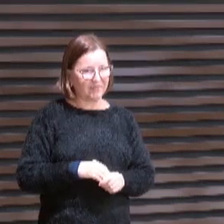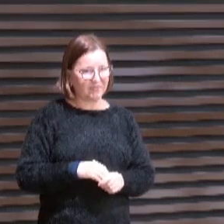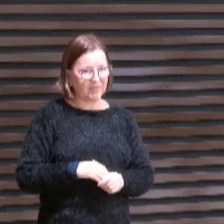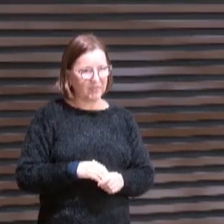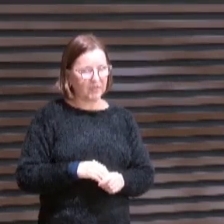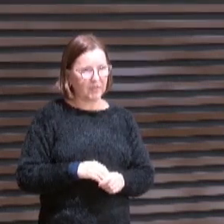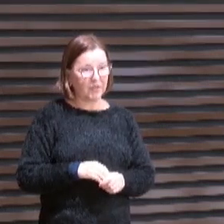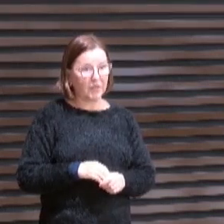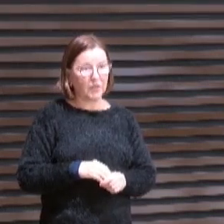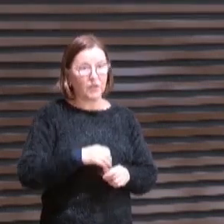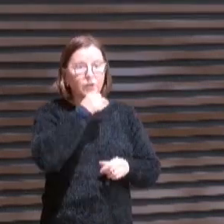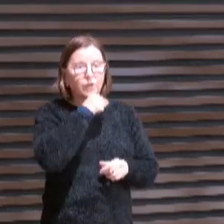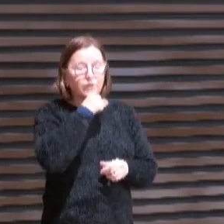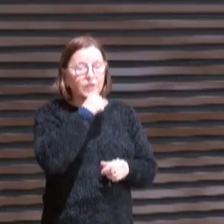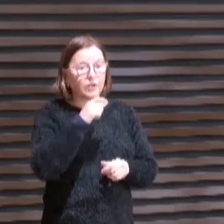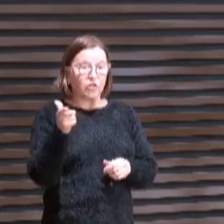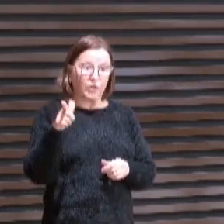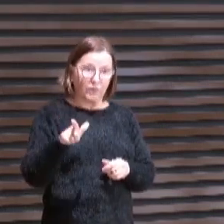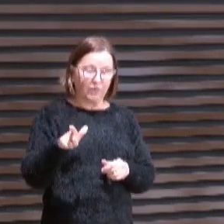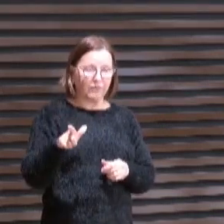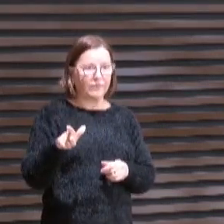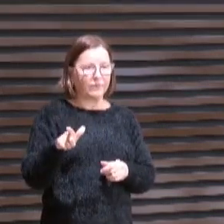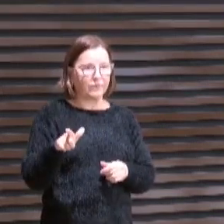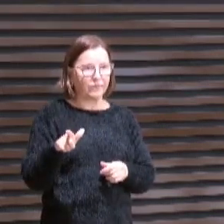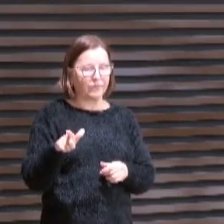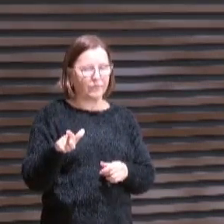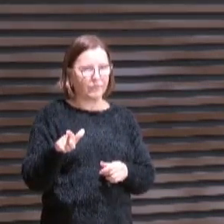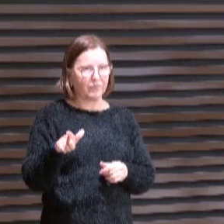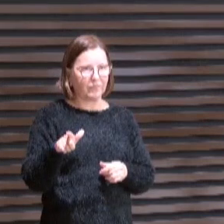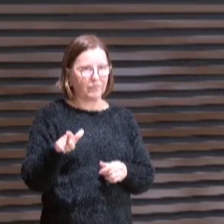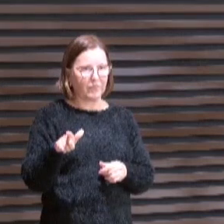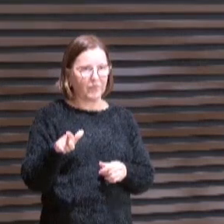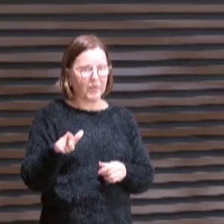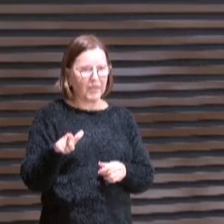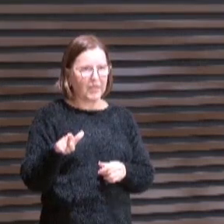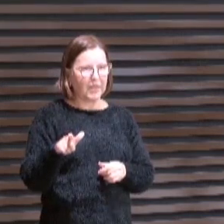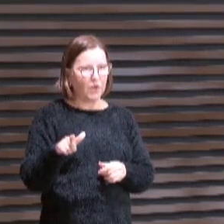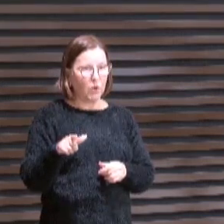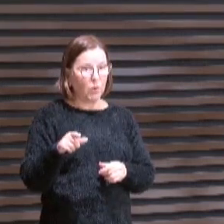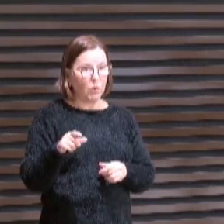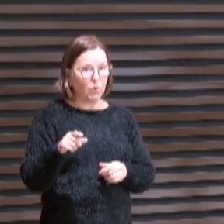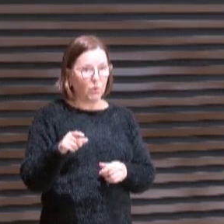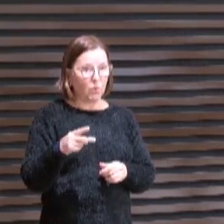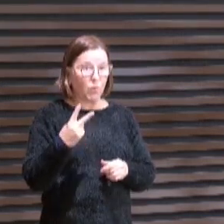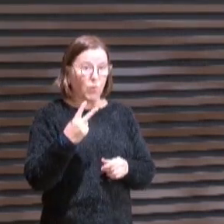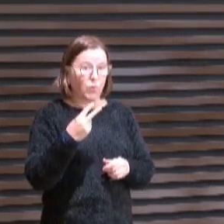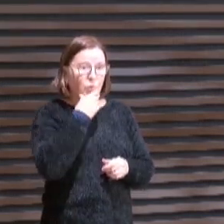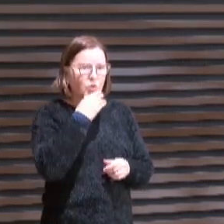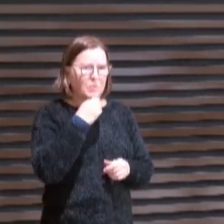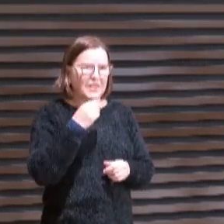E Telêmaco de novo, quando eles quiseram lutar, ele entrou no meio e disse: em nome de